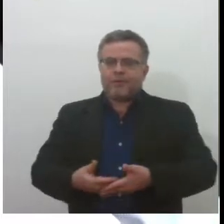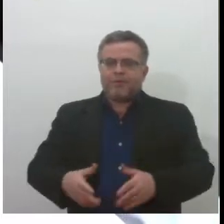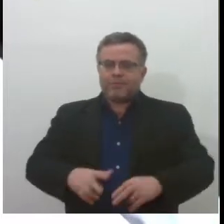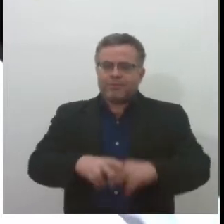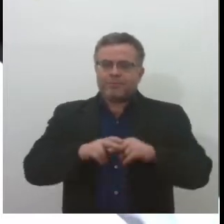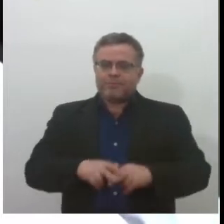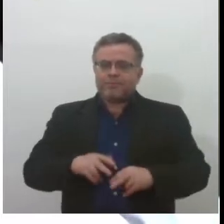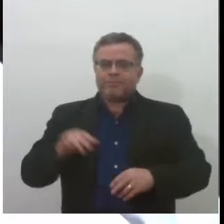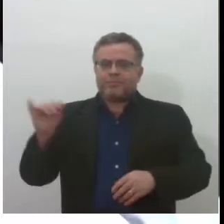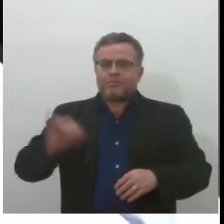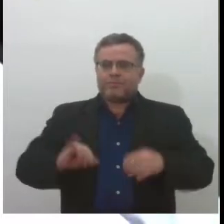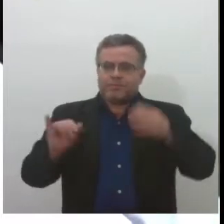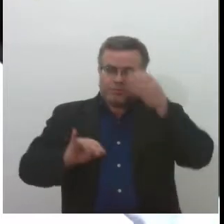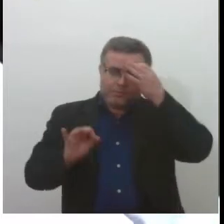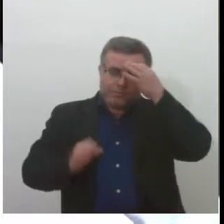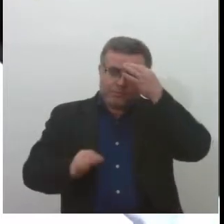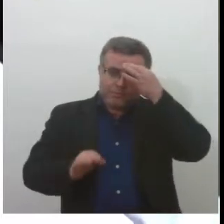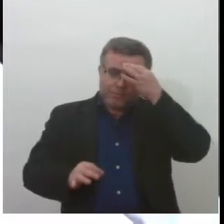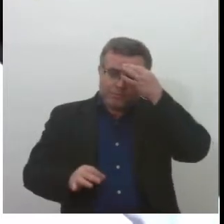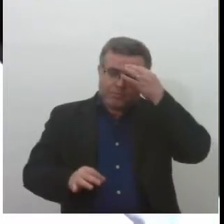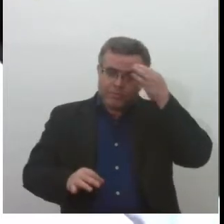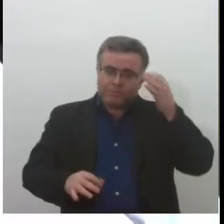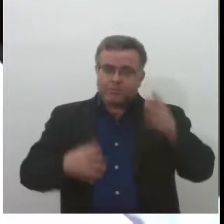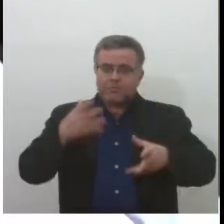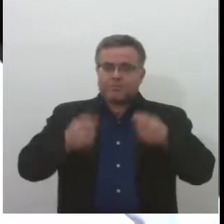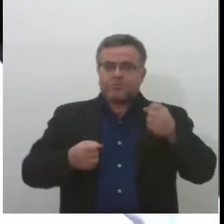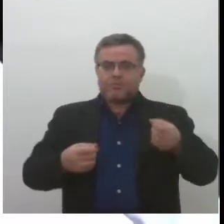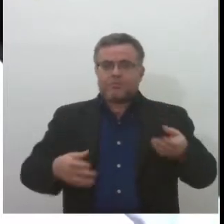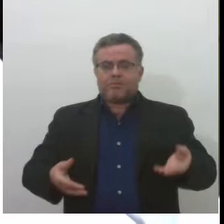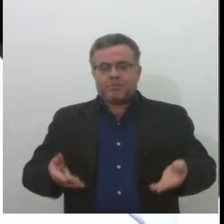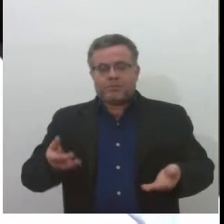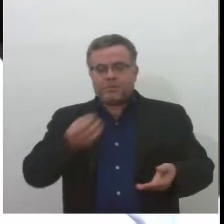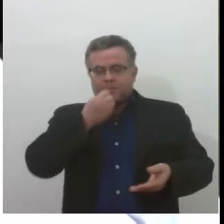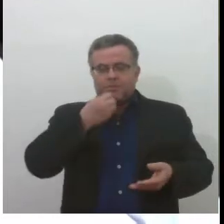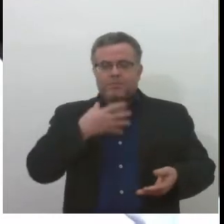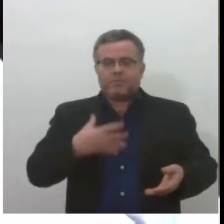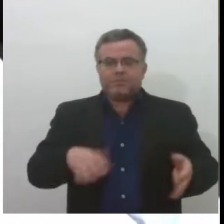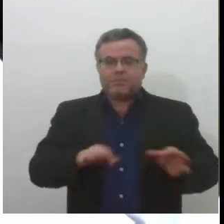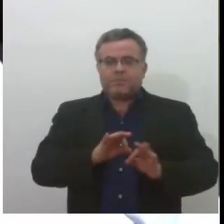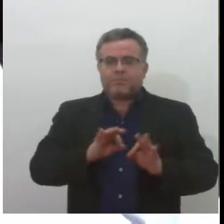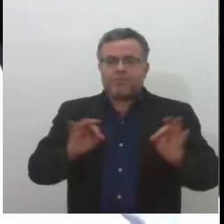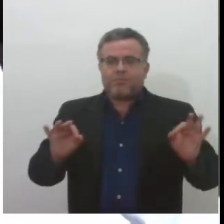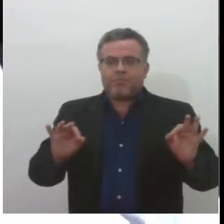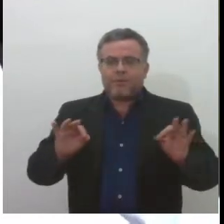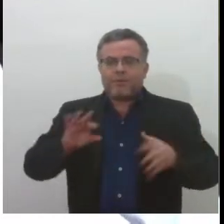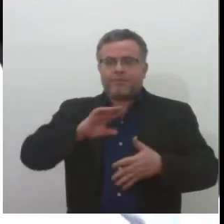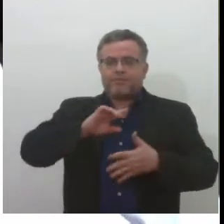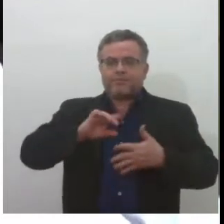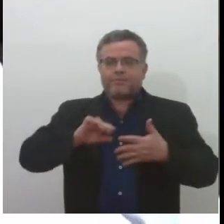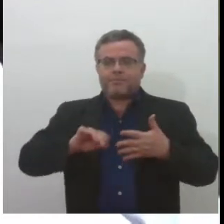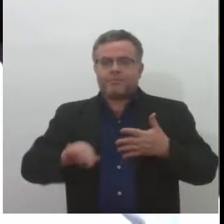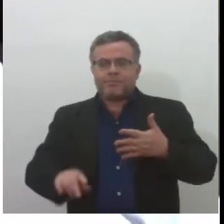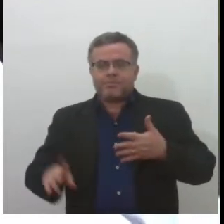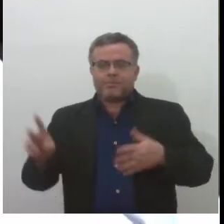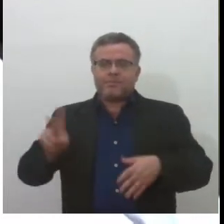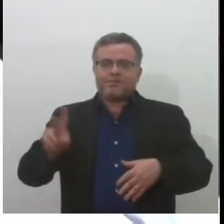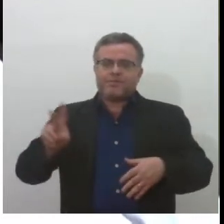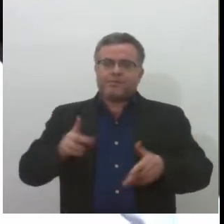muito importante e é um leite totalmente balanceado na das diversas é